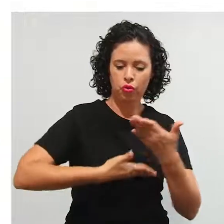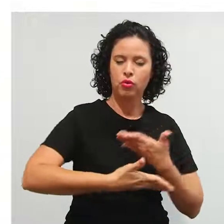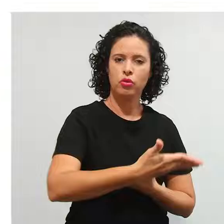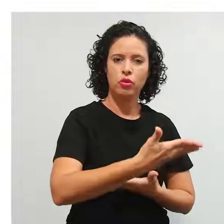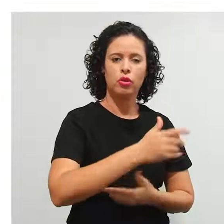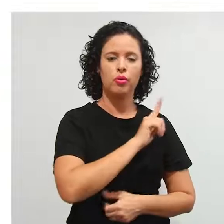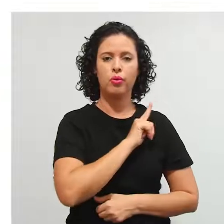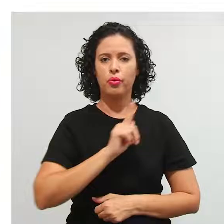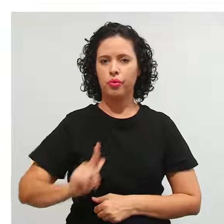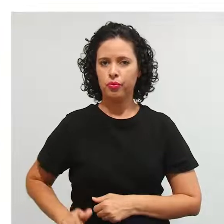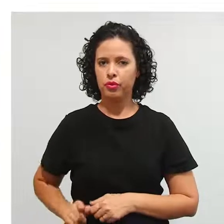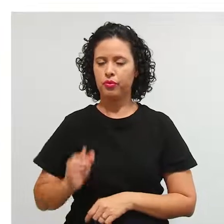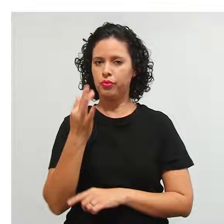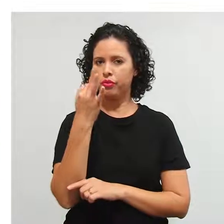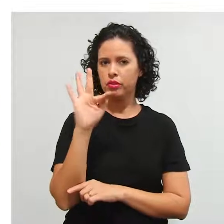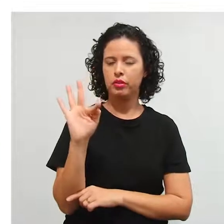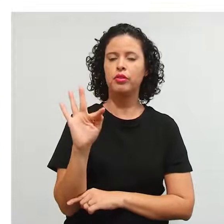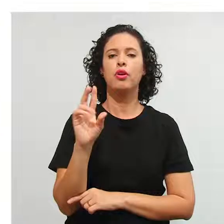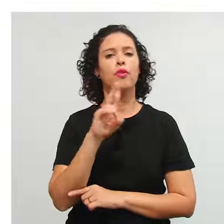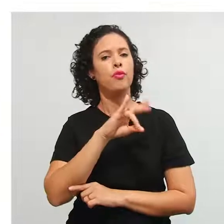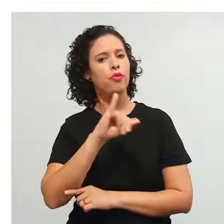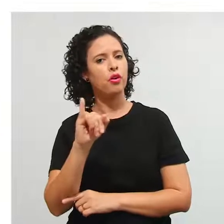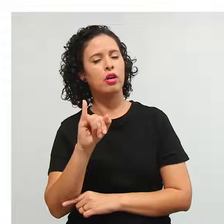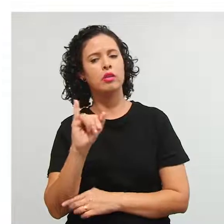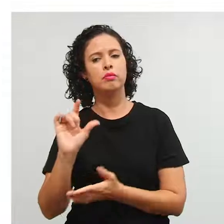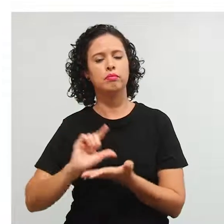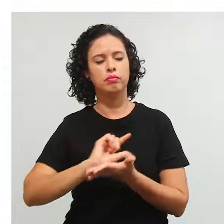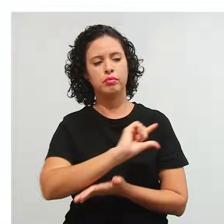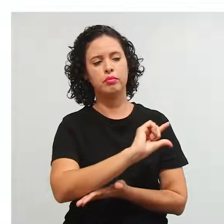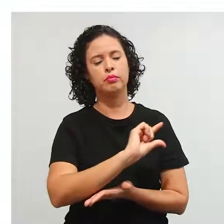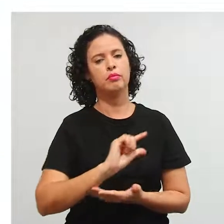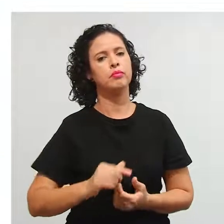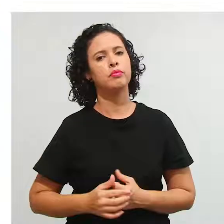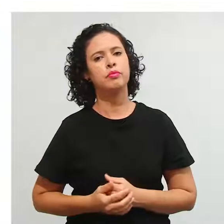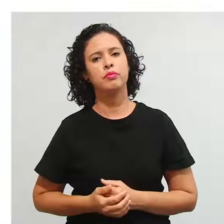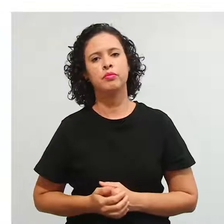O governo federal que vai transferir esse recurso.